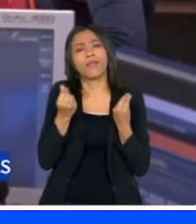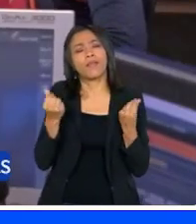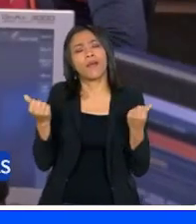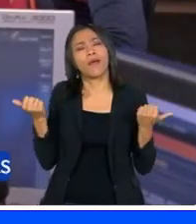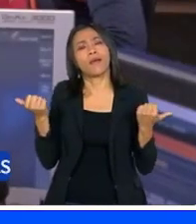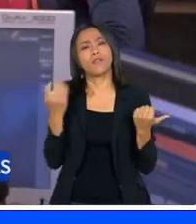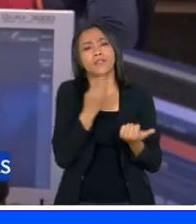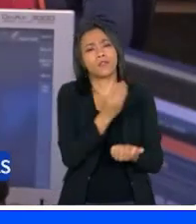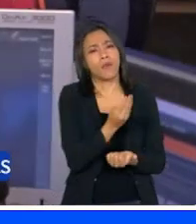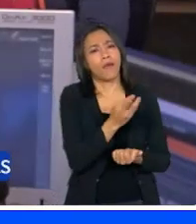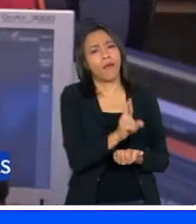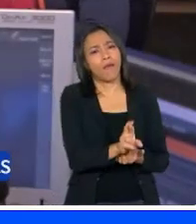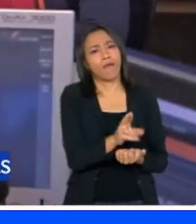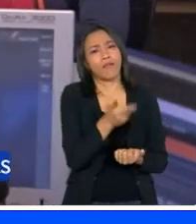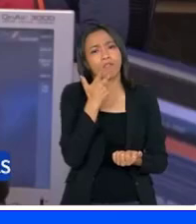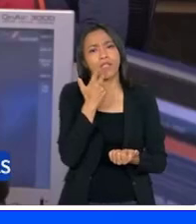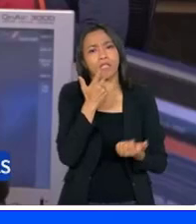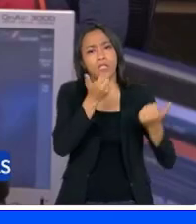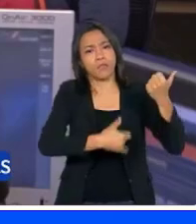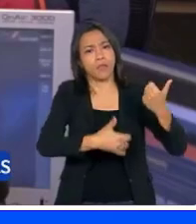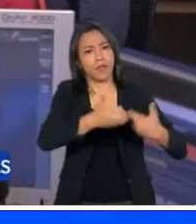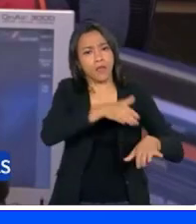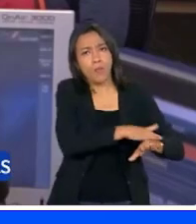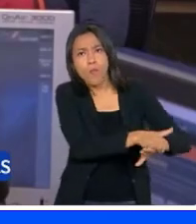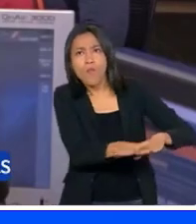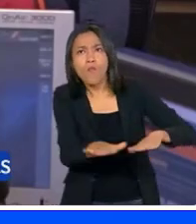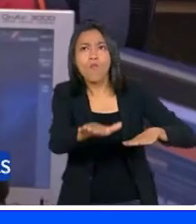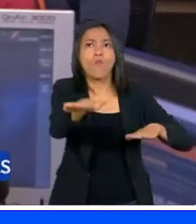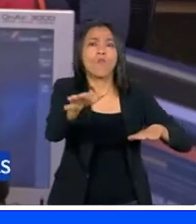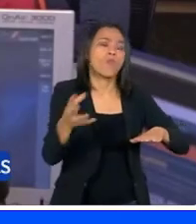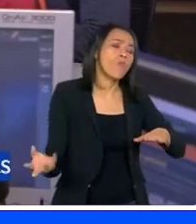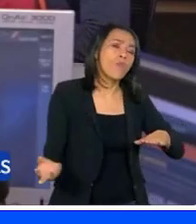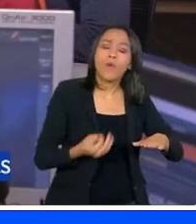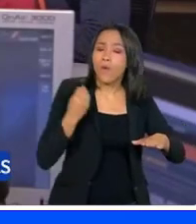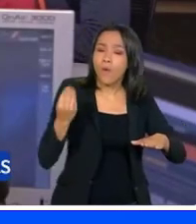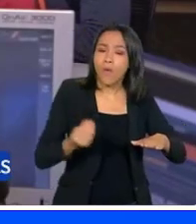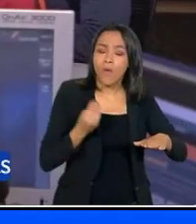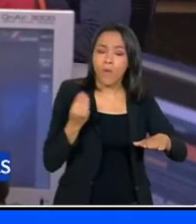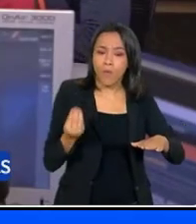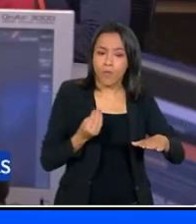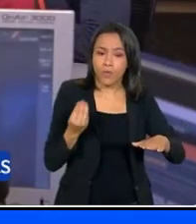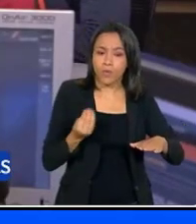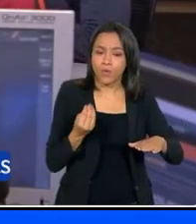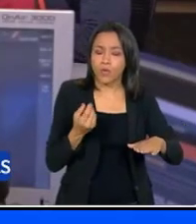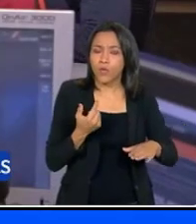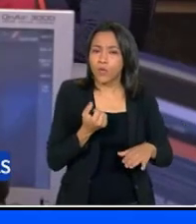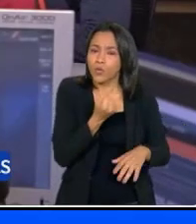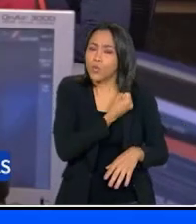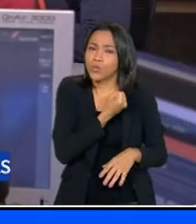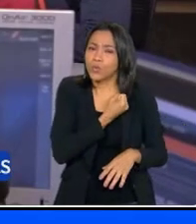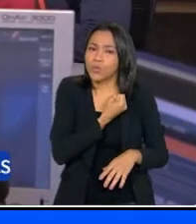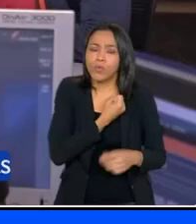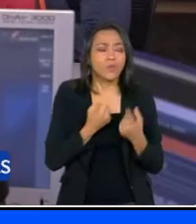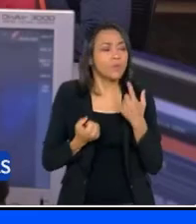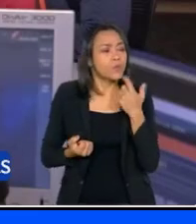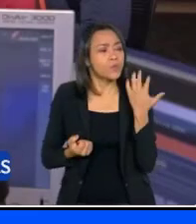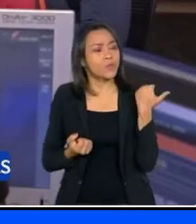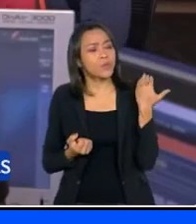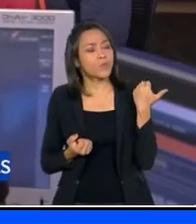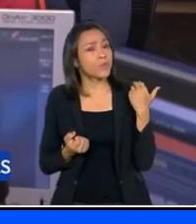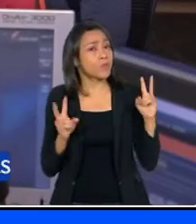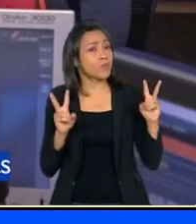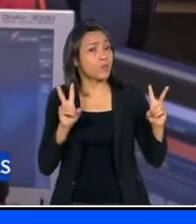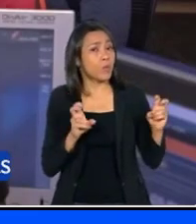tem dito bastante. E aí quero saber como é que anda aí os números mais recentes sobre qualidade das rodovias e em